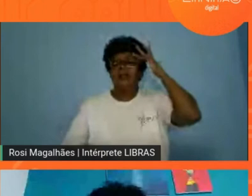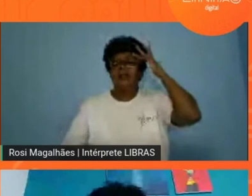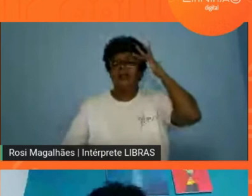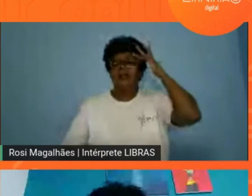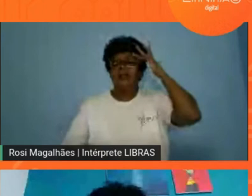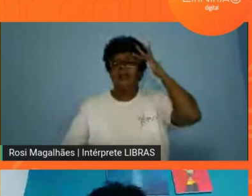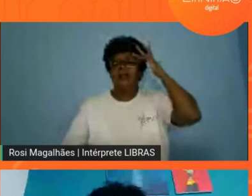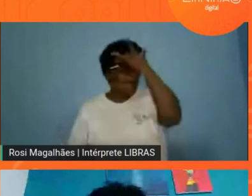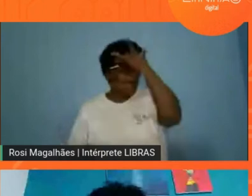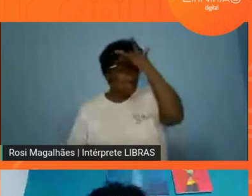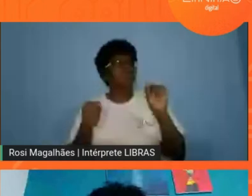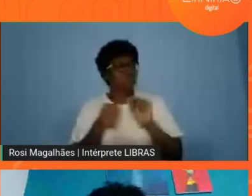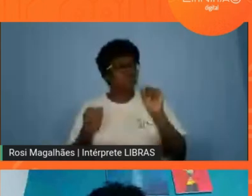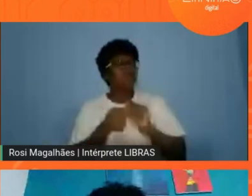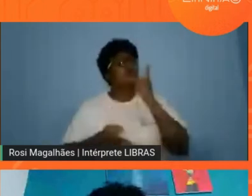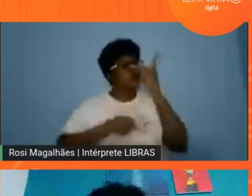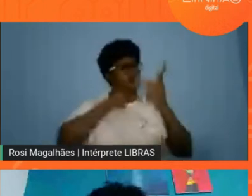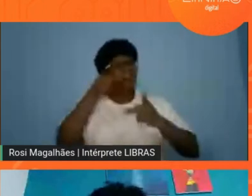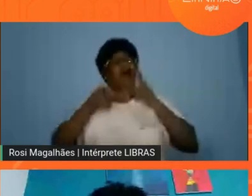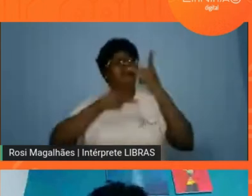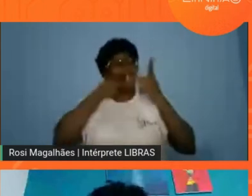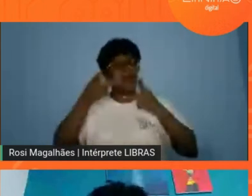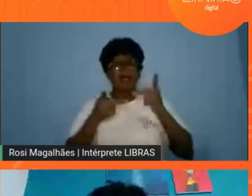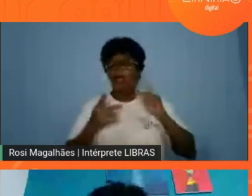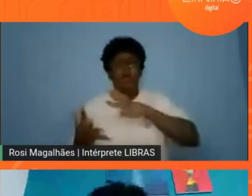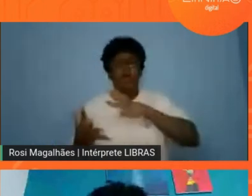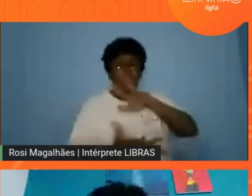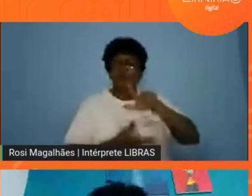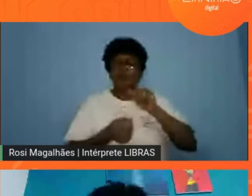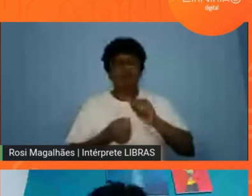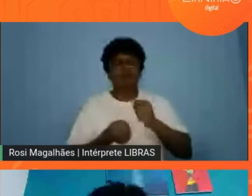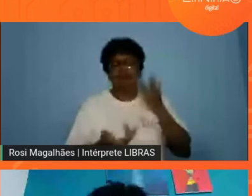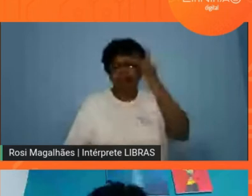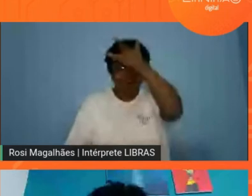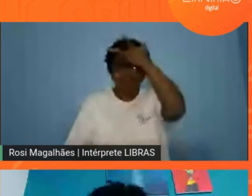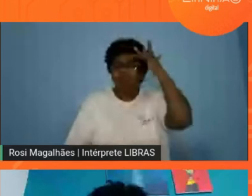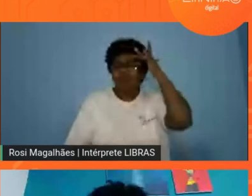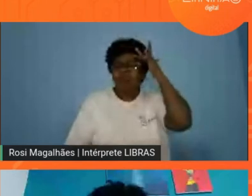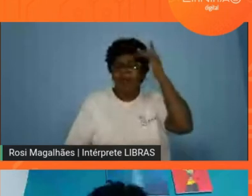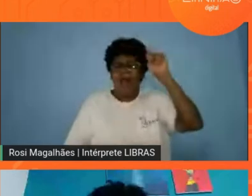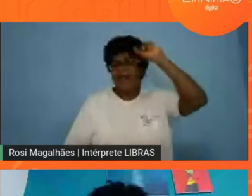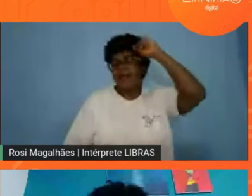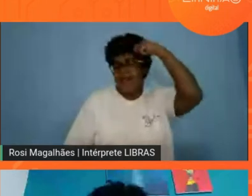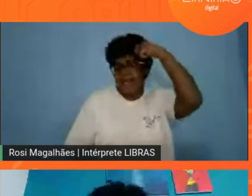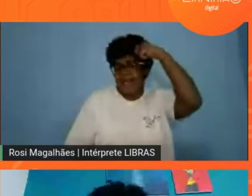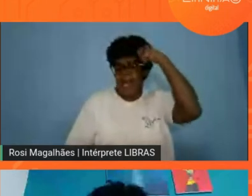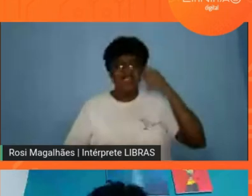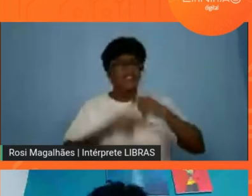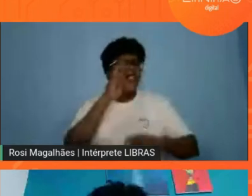né? A maioria da população brasileira é negra, nós somos 56% da população,